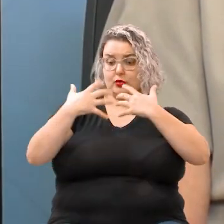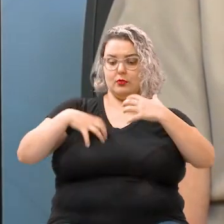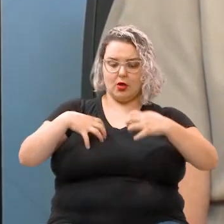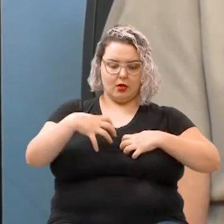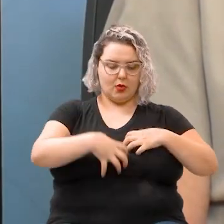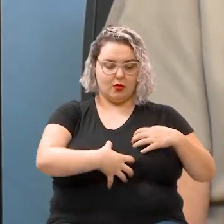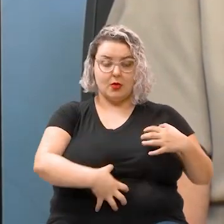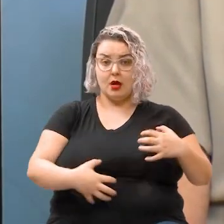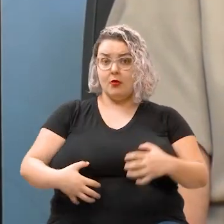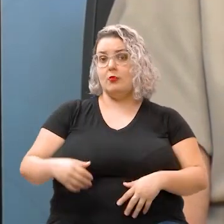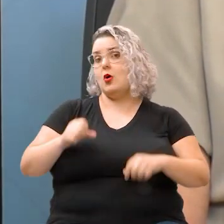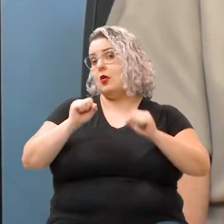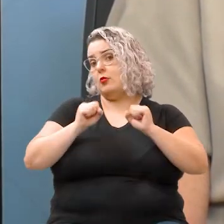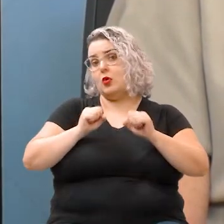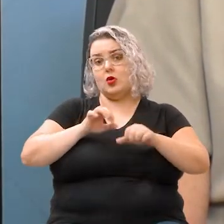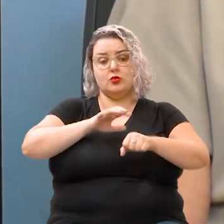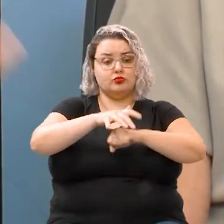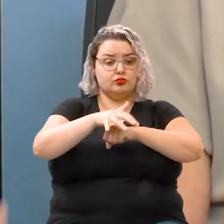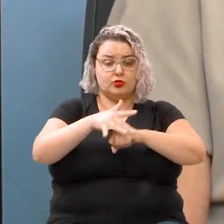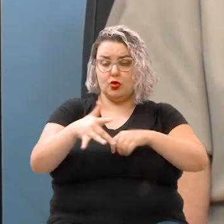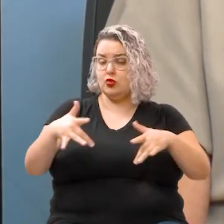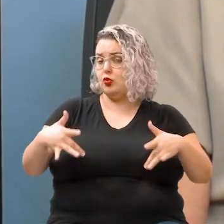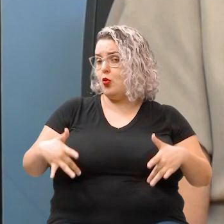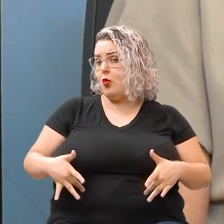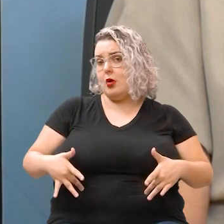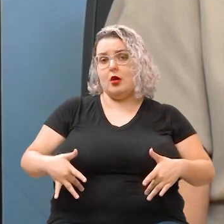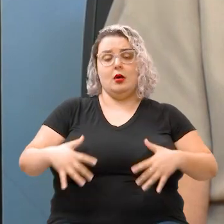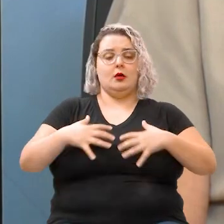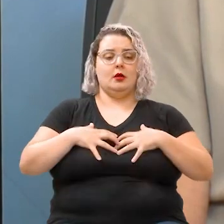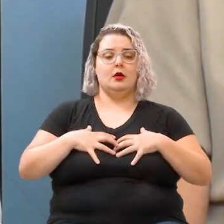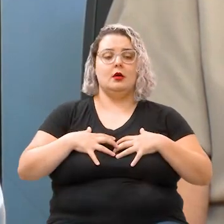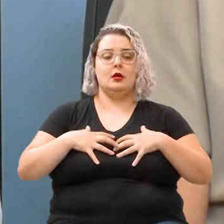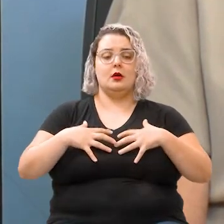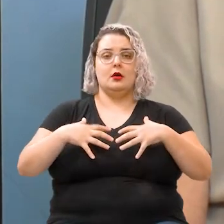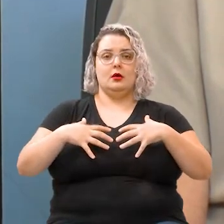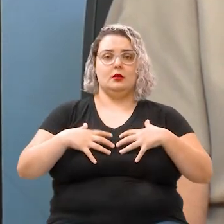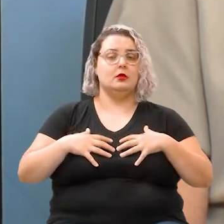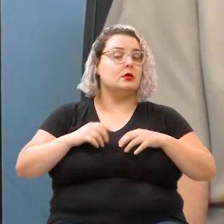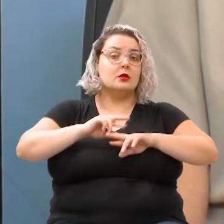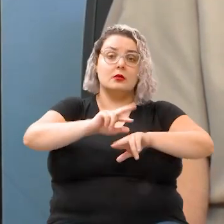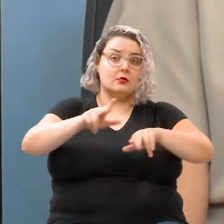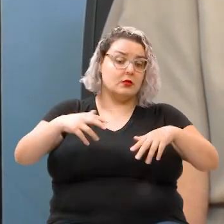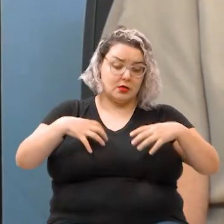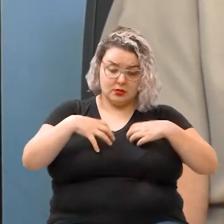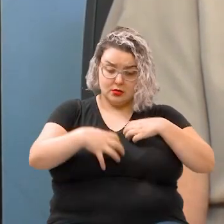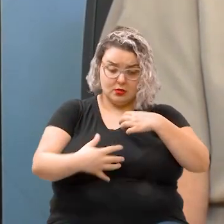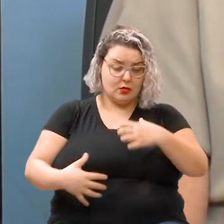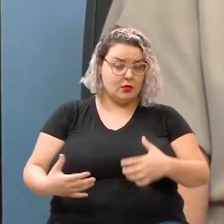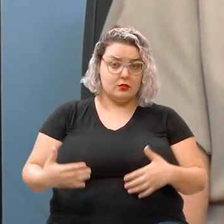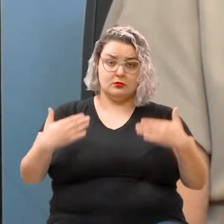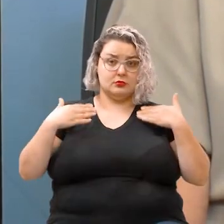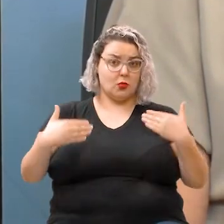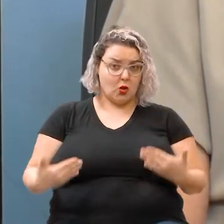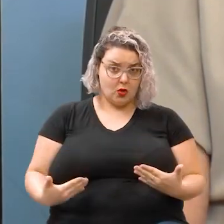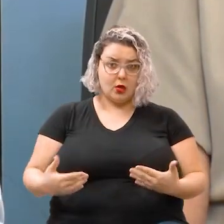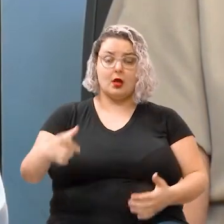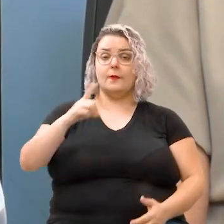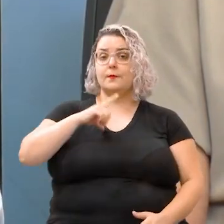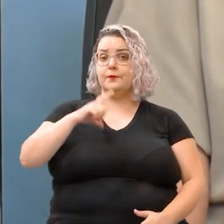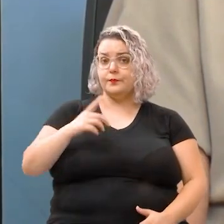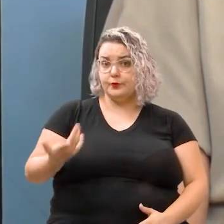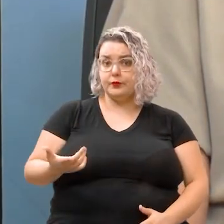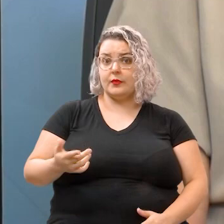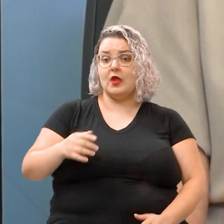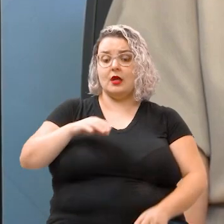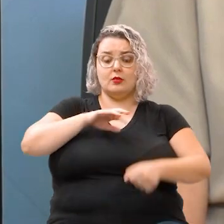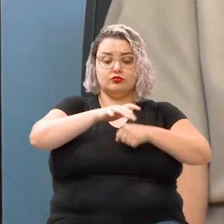organismo, né? Pode levar um quadro de infecção no rim, um quadro de infecção pulmonar, um quadro de infecção em vários órgãos do corpo, gerando aí um quadro de